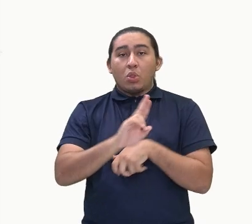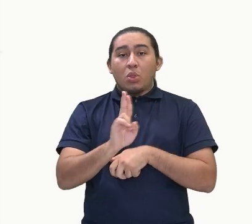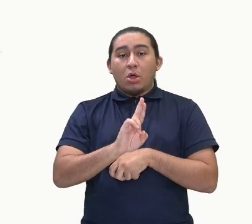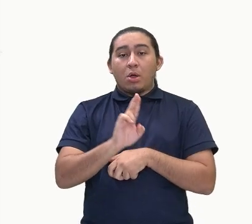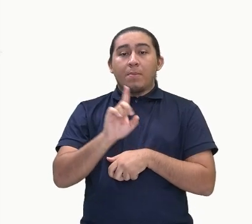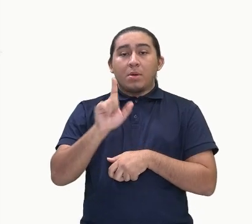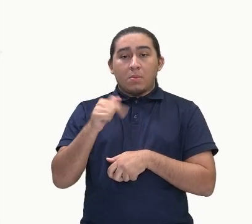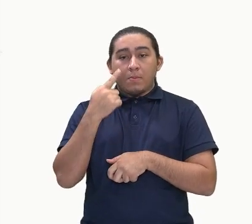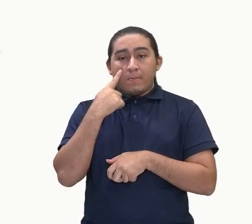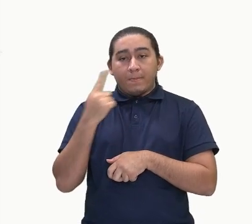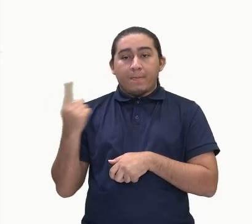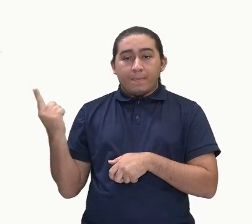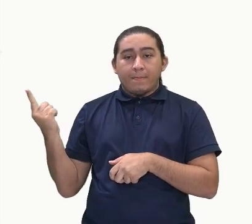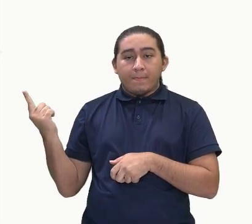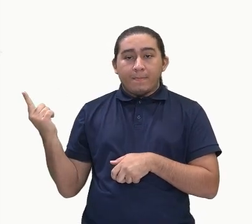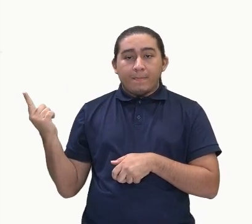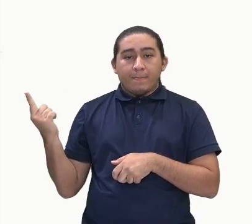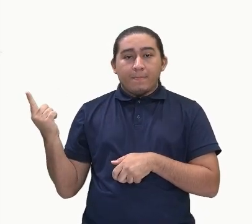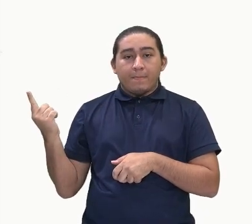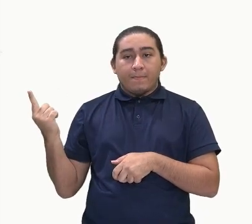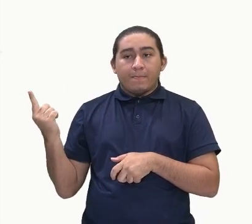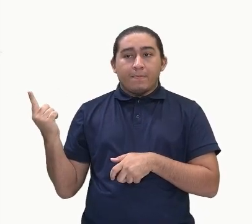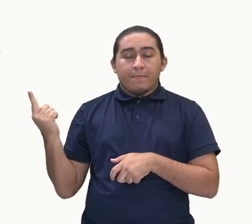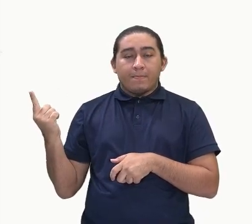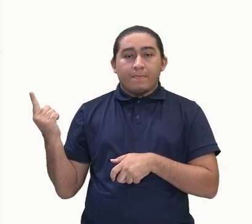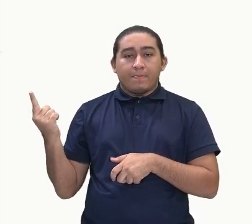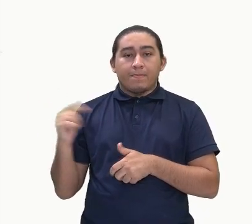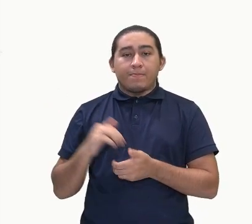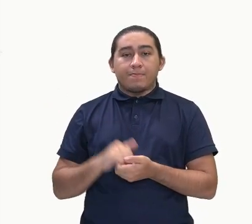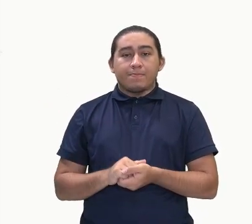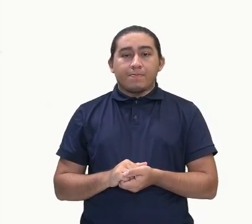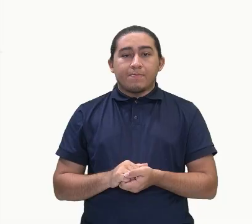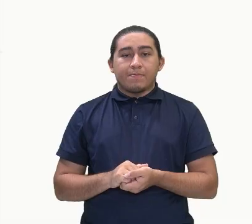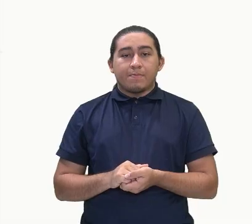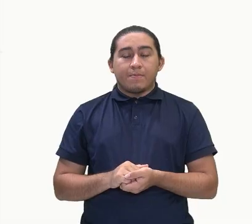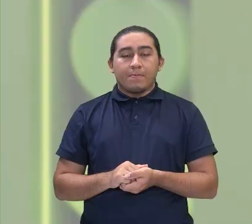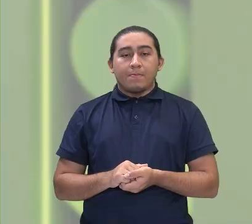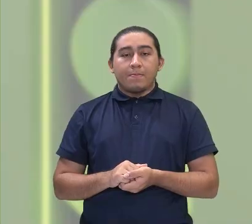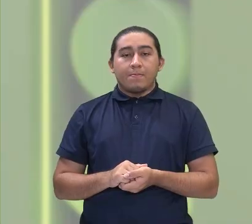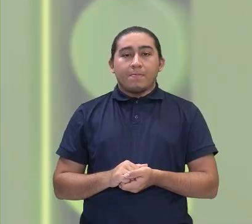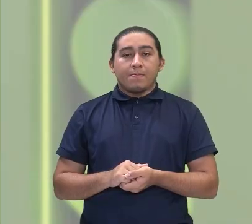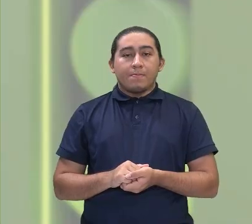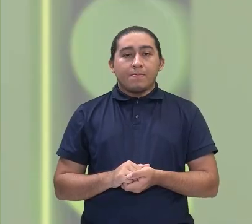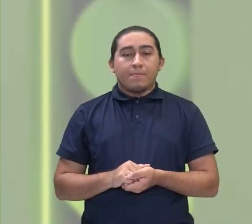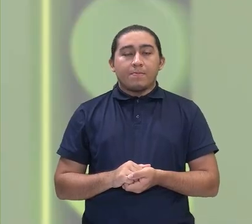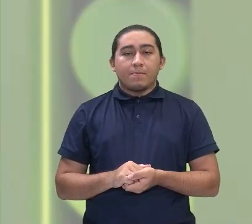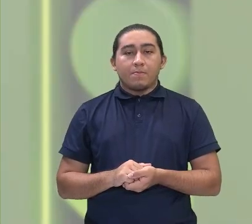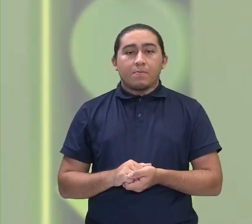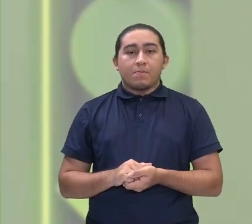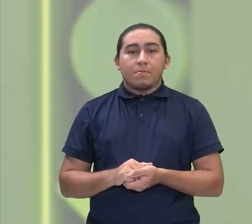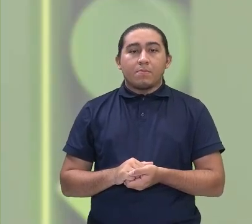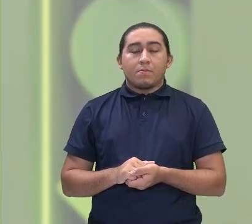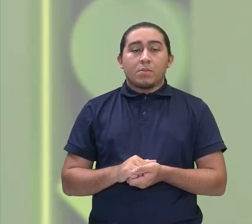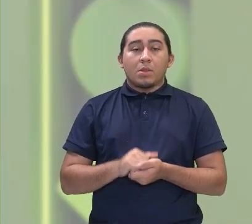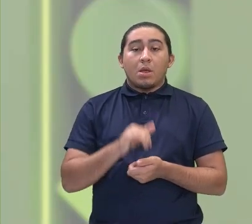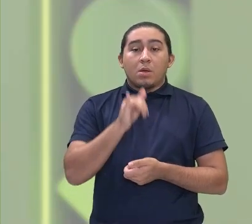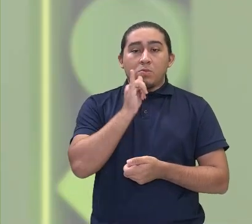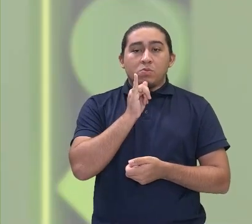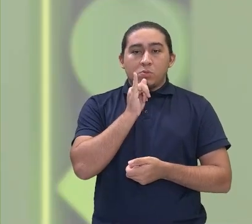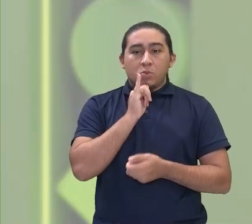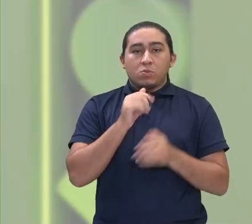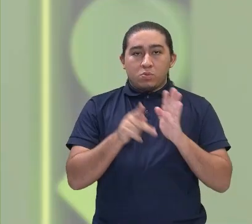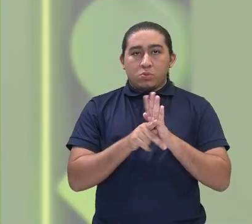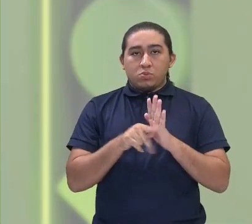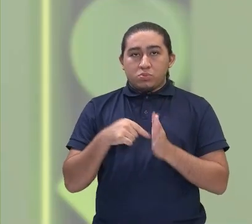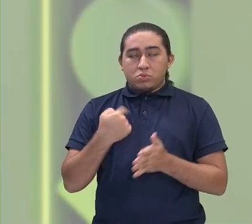como a gente pôde observar nessa imagem, né? Aí a gente mostrou um exemplo do joelho, certo? E ela vai estar fazendo esse ligamento aí, como a gente pôde